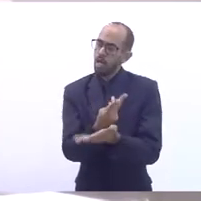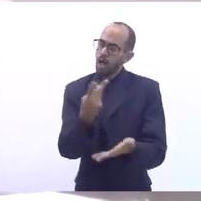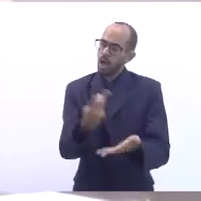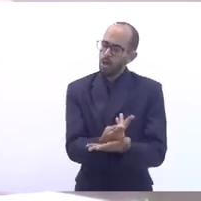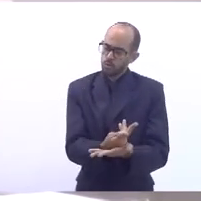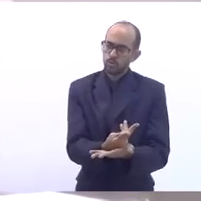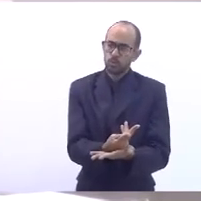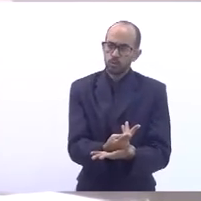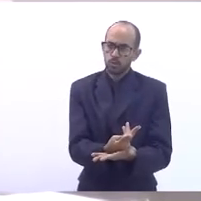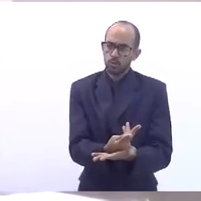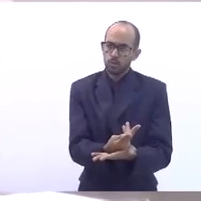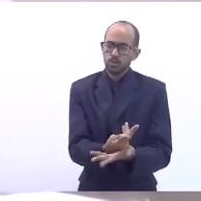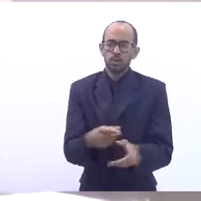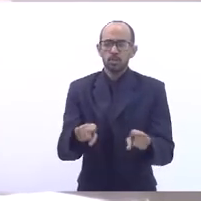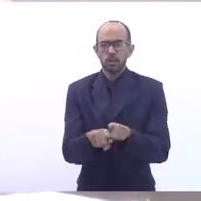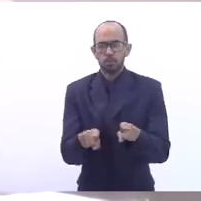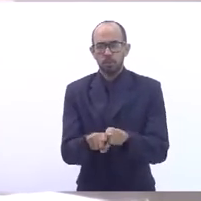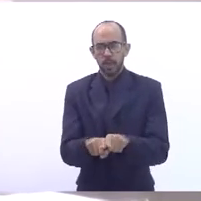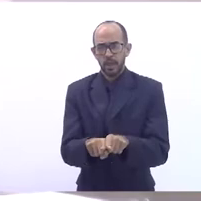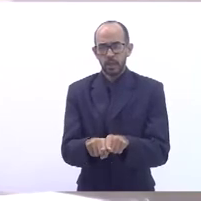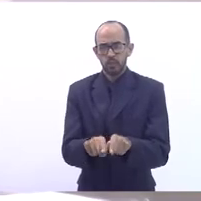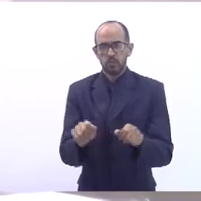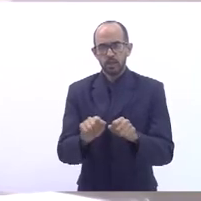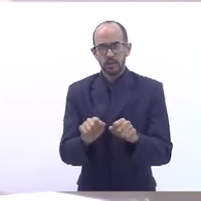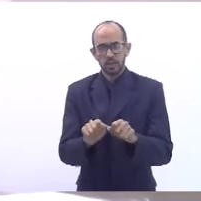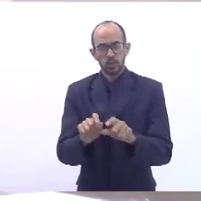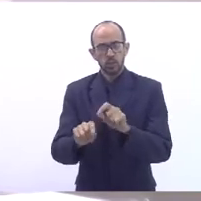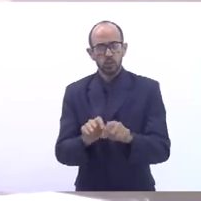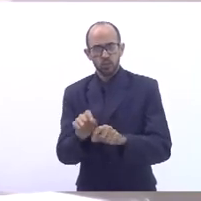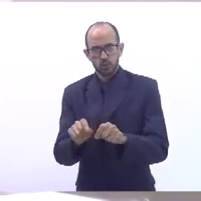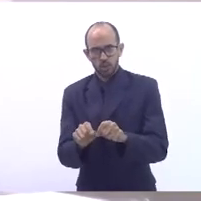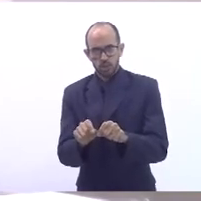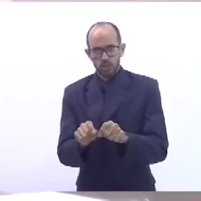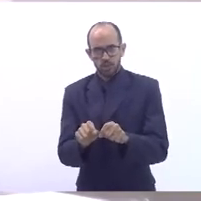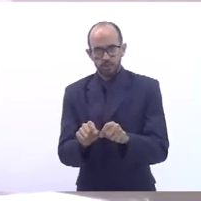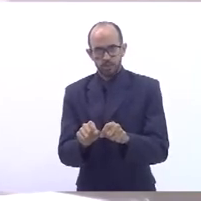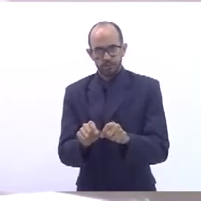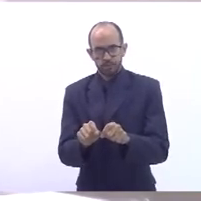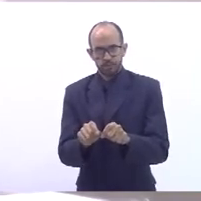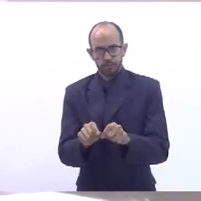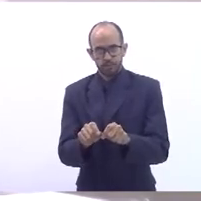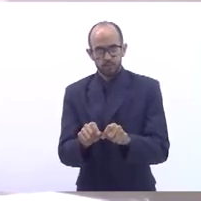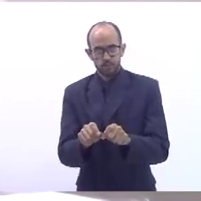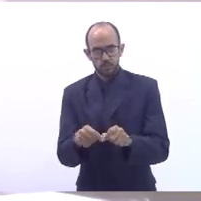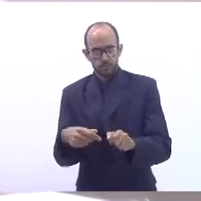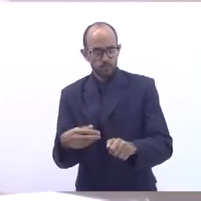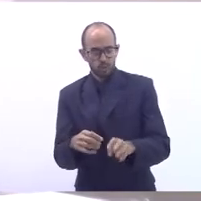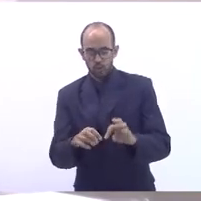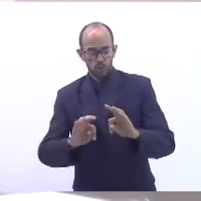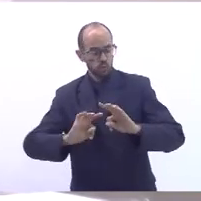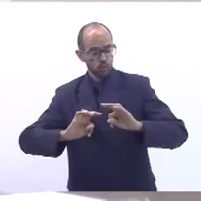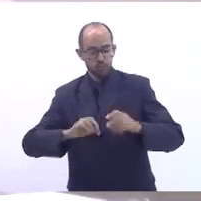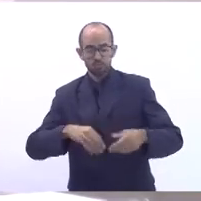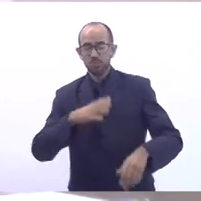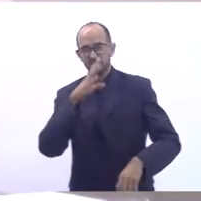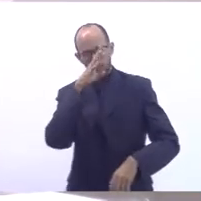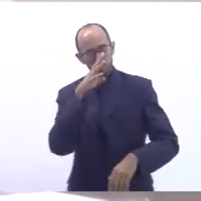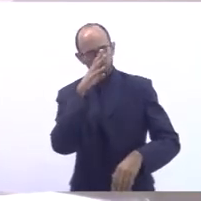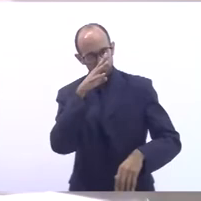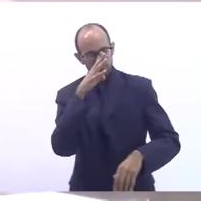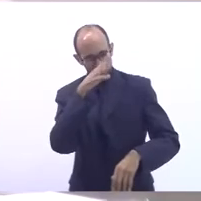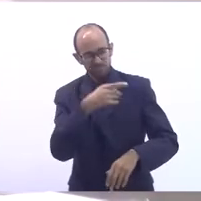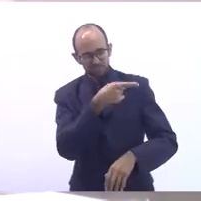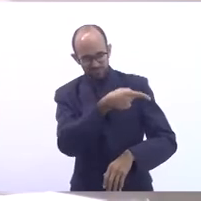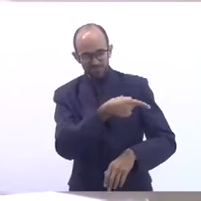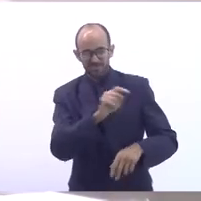e depois entregando de bandeja para o lado de lá lá do troglodita troglodita em todas as questões Inclusive essa